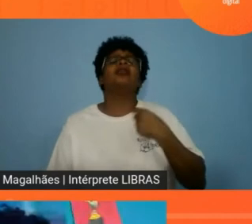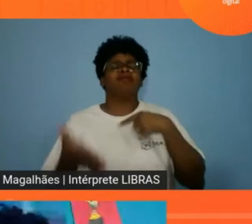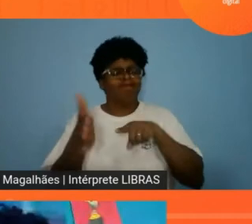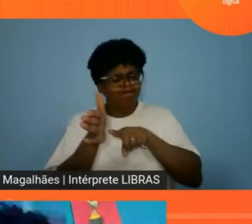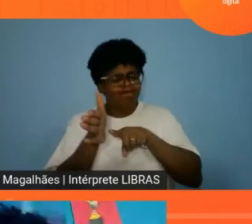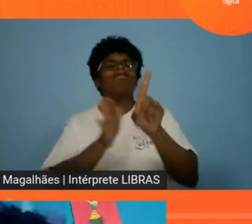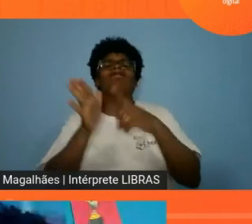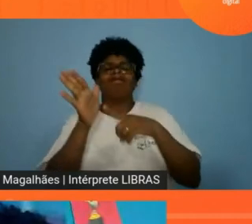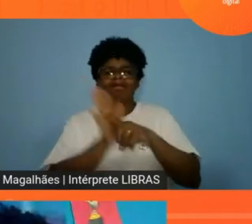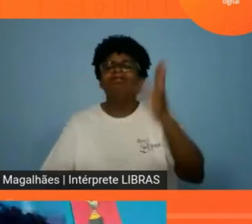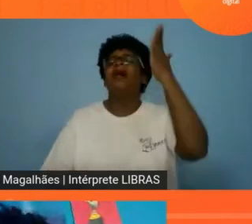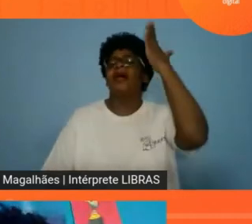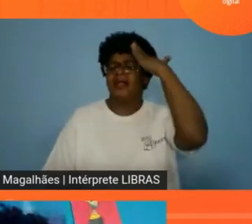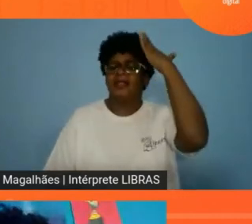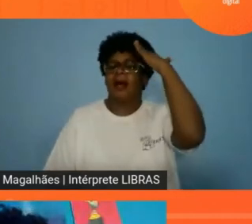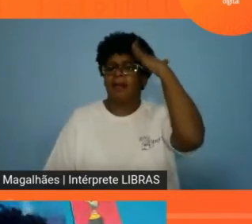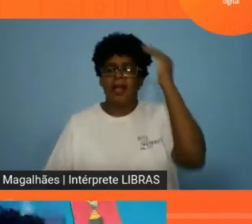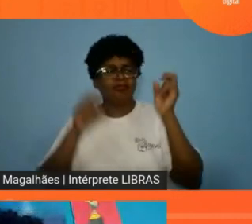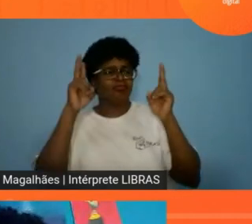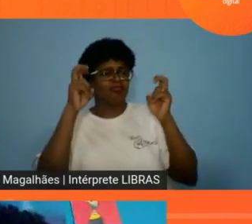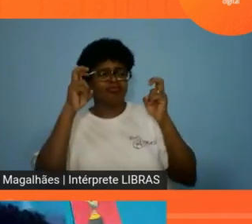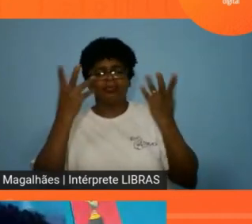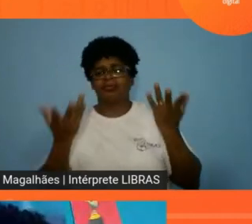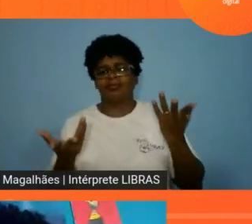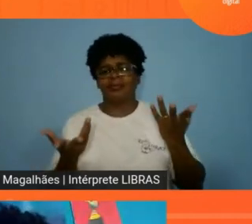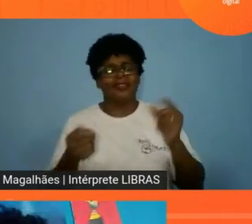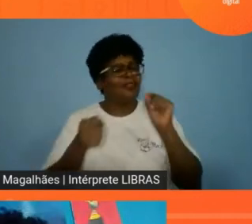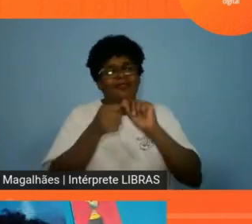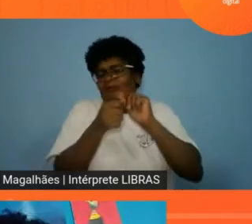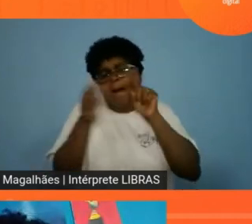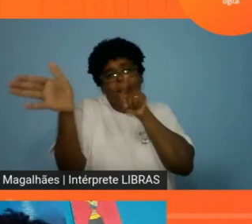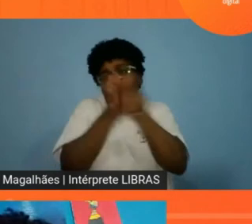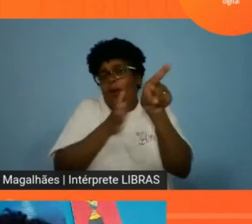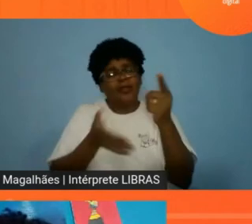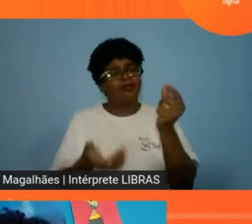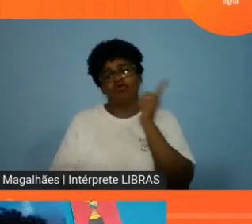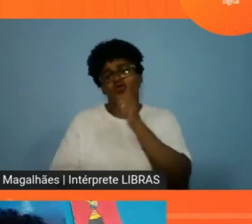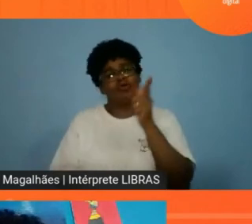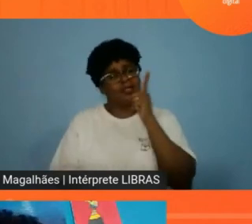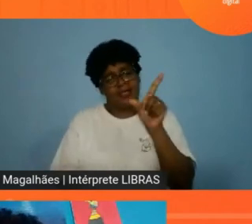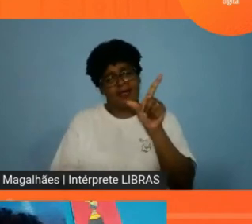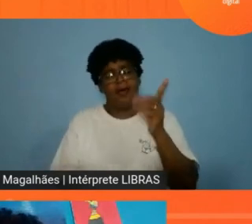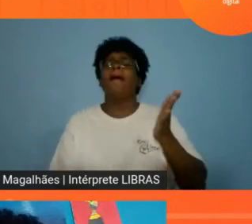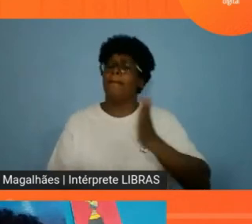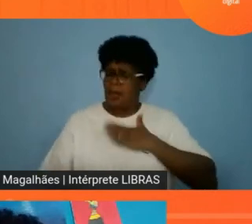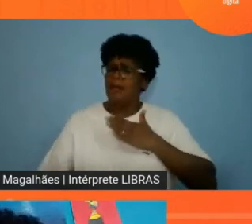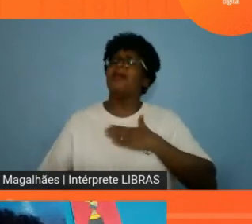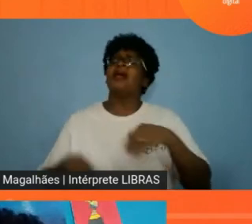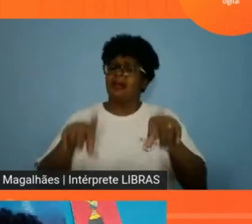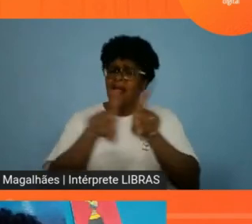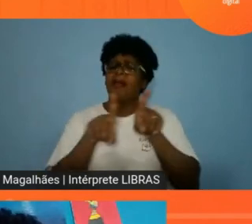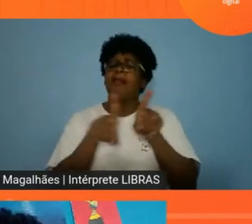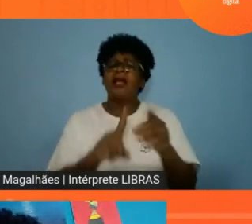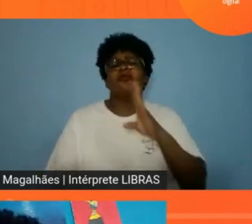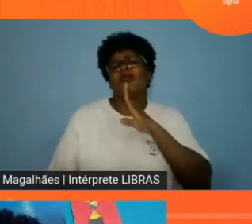pelo menos o mínimo de um assunto. Senão eu não consigo elaborar uma pergunta. Então, para mim também, identificar um objeto, ou